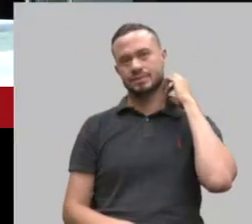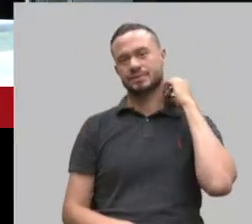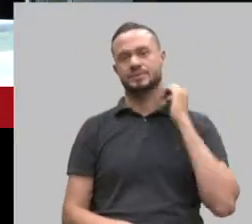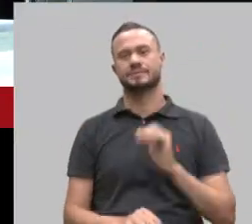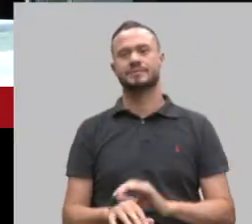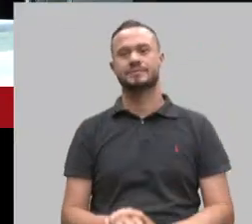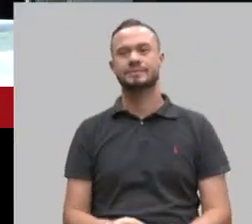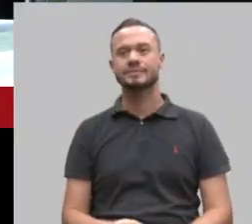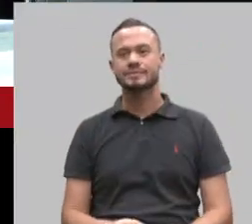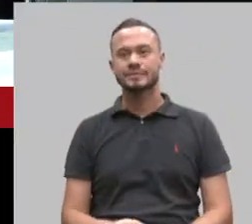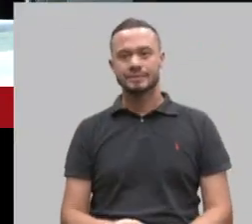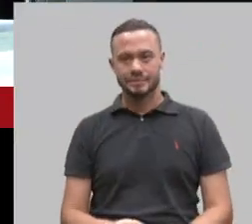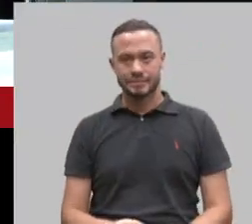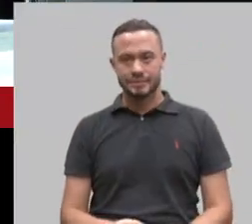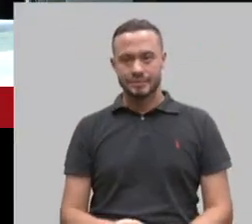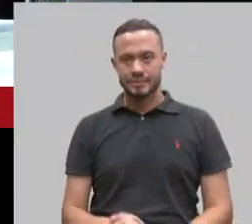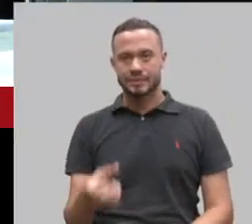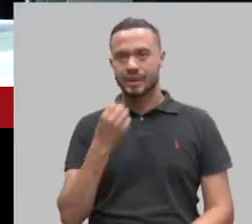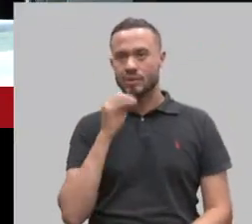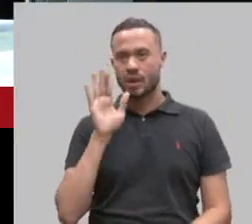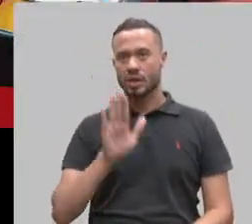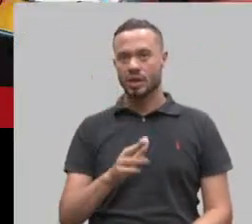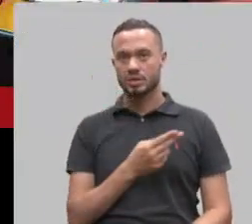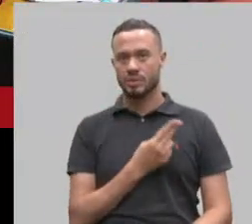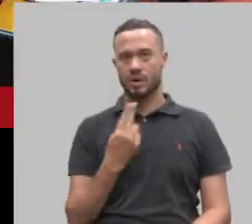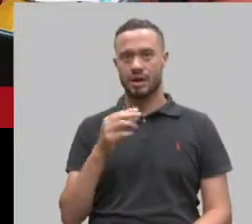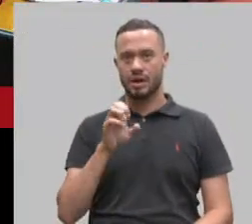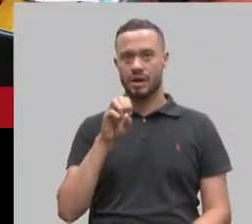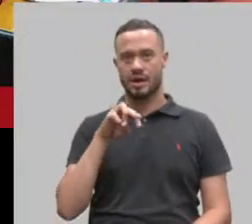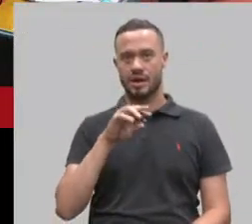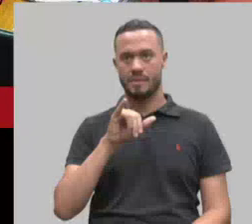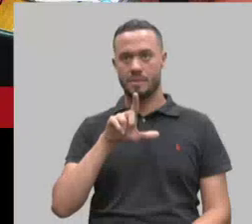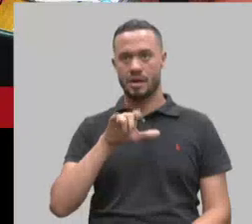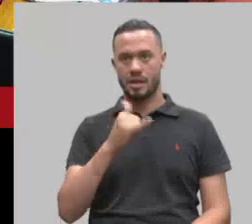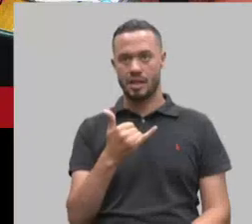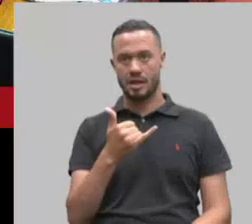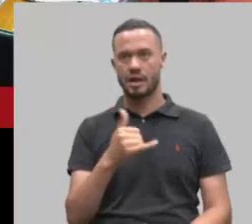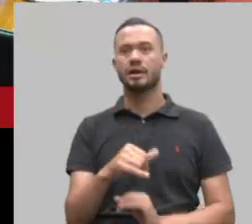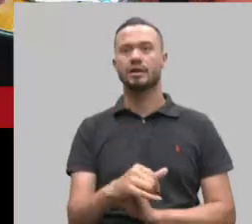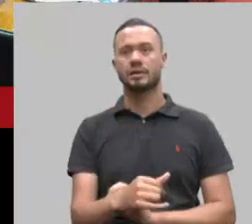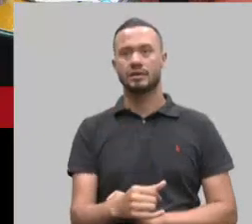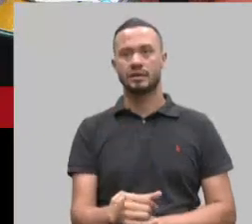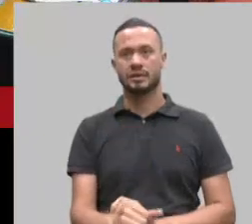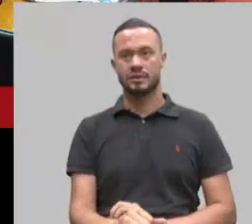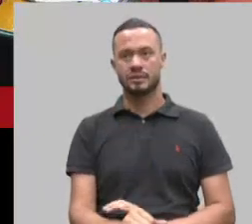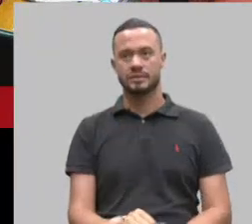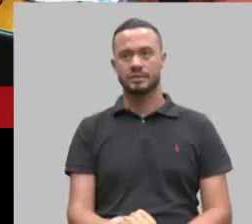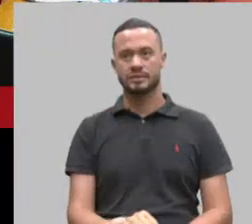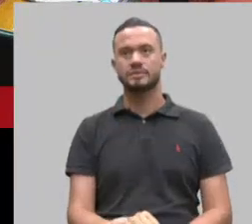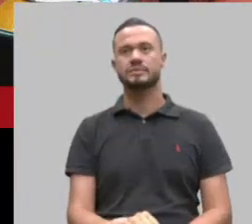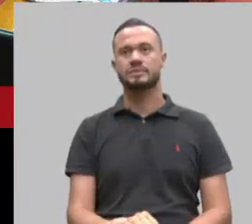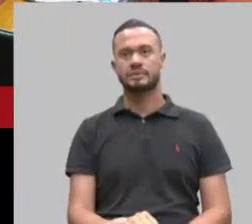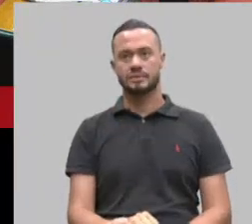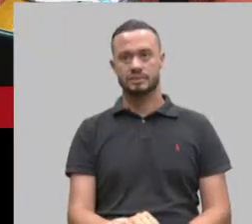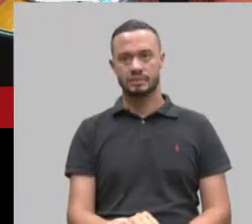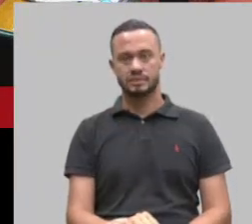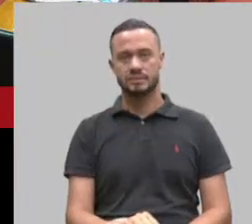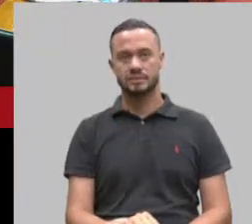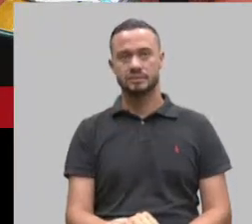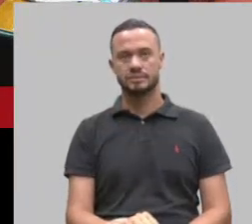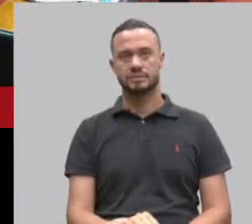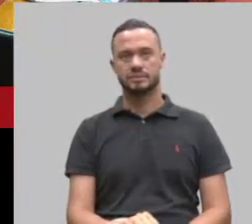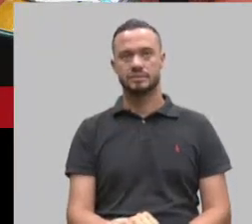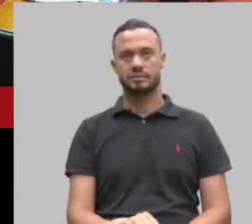obrigado boa tarde meu nome é Emily sou de Alvorada de Minas e sou do Polo médio espinhaço eu vim